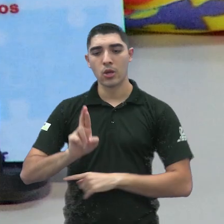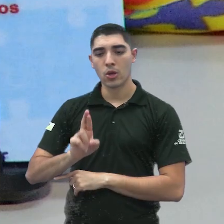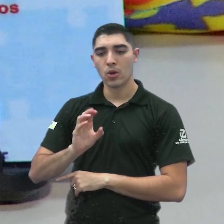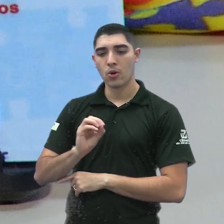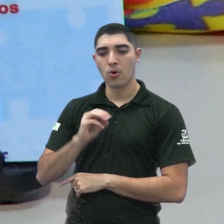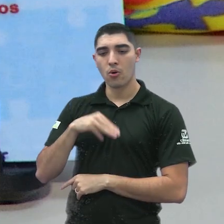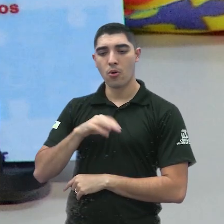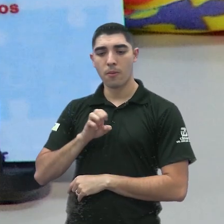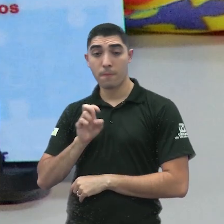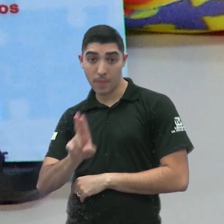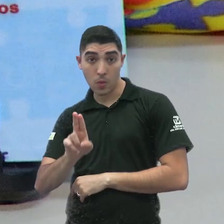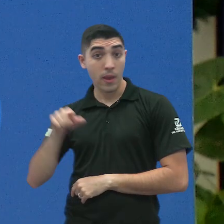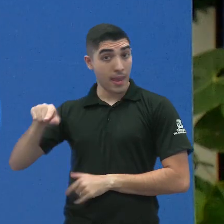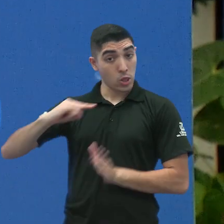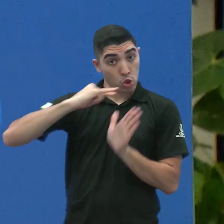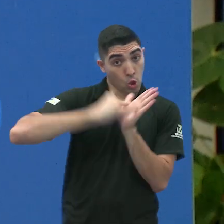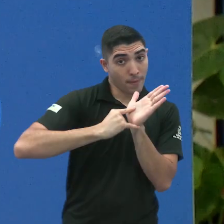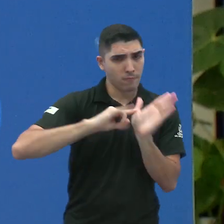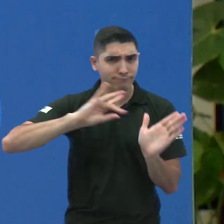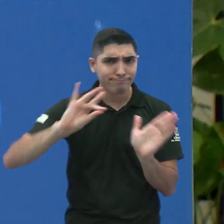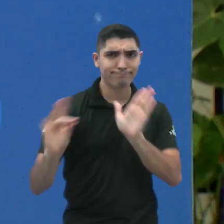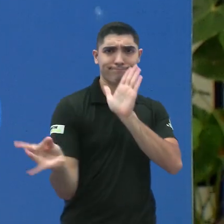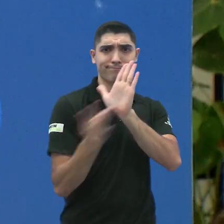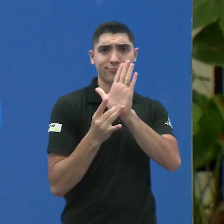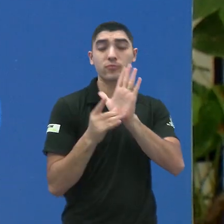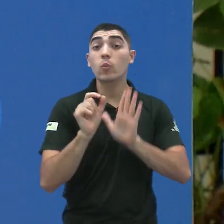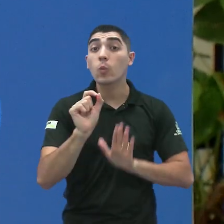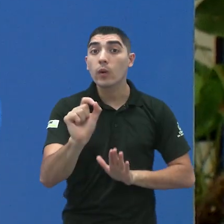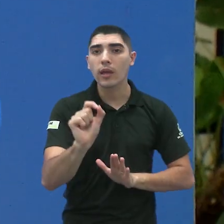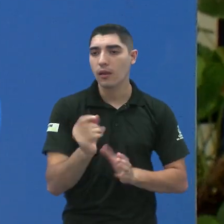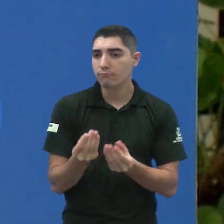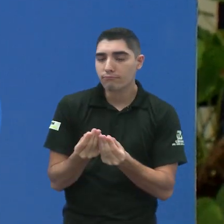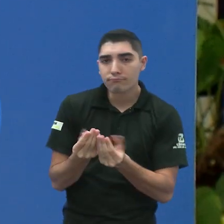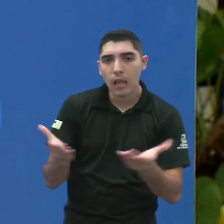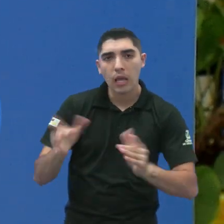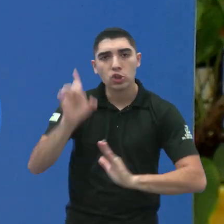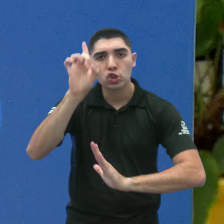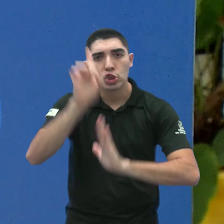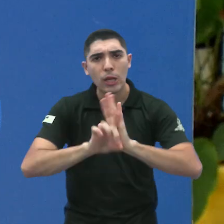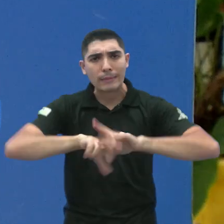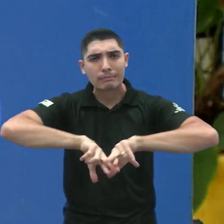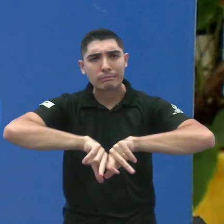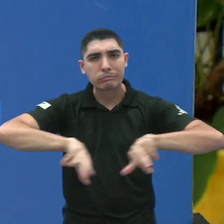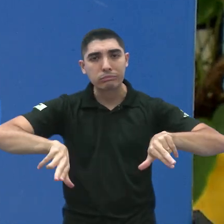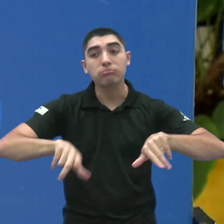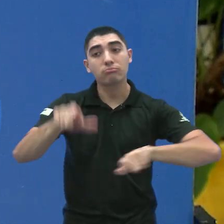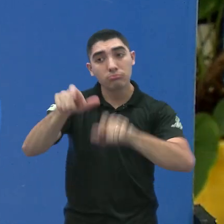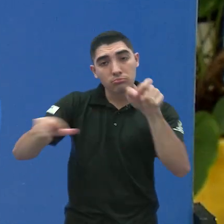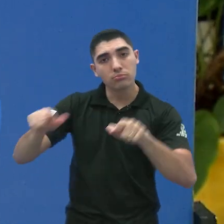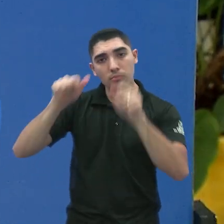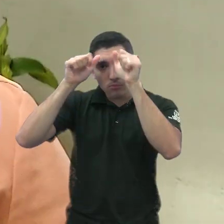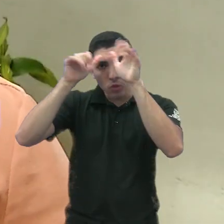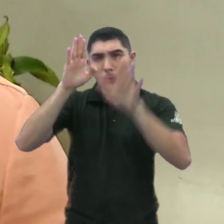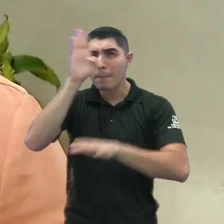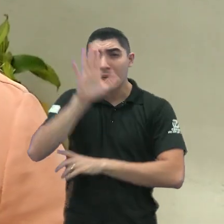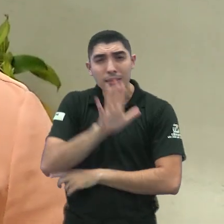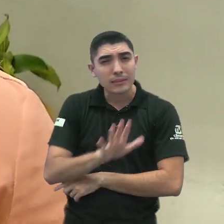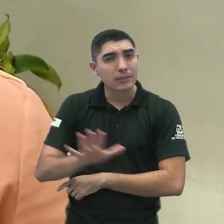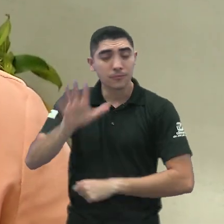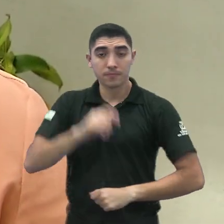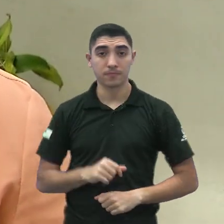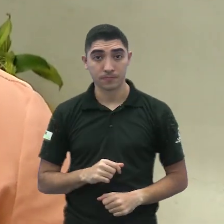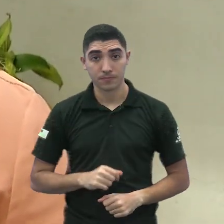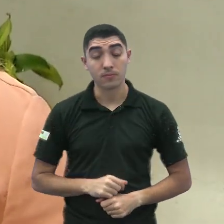e é um documento oficial que facilita o exercício de diversos direitos garantidos aos autistas no Brasil. Além